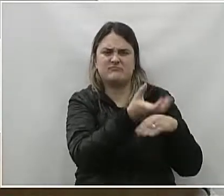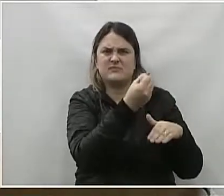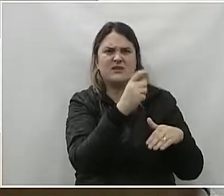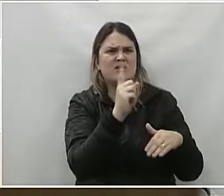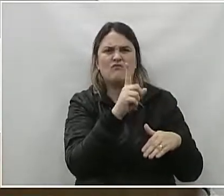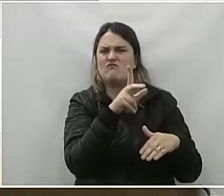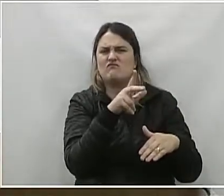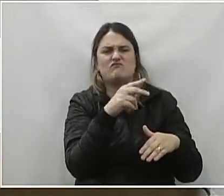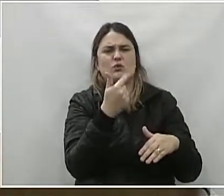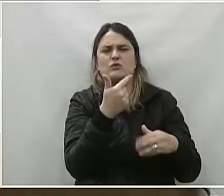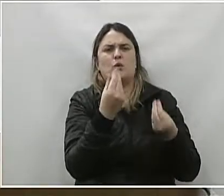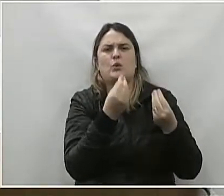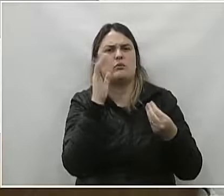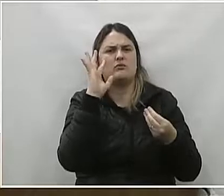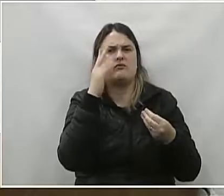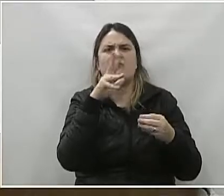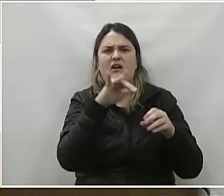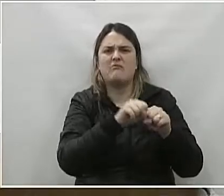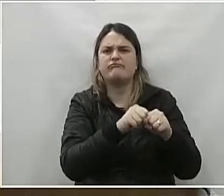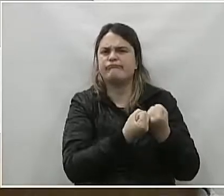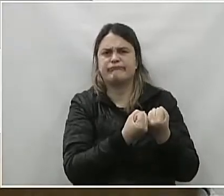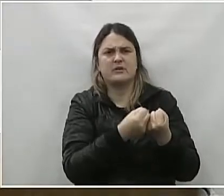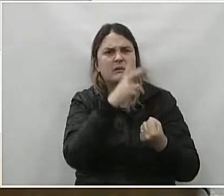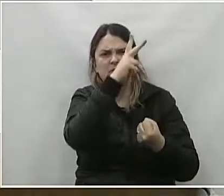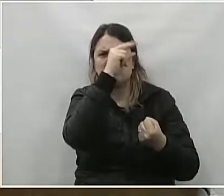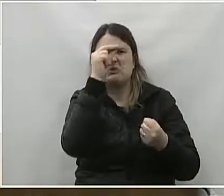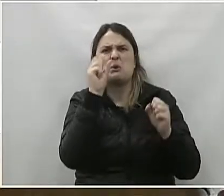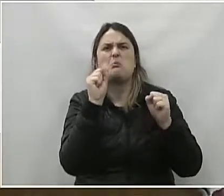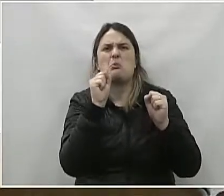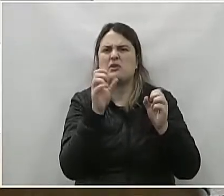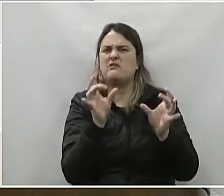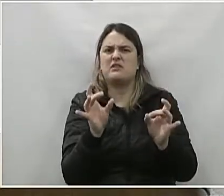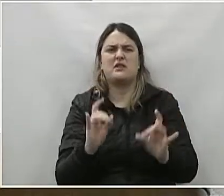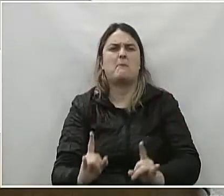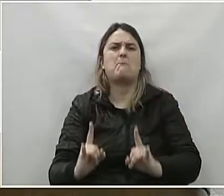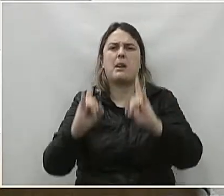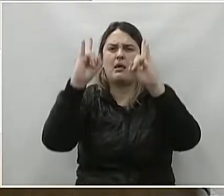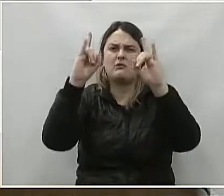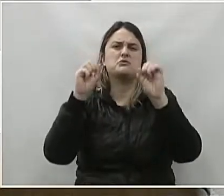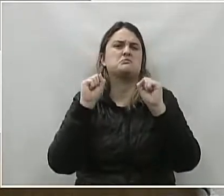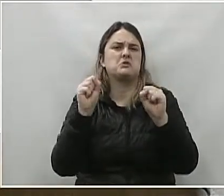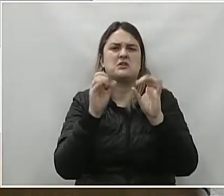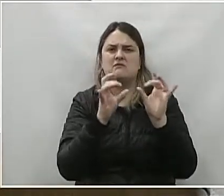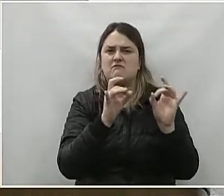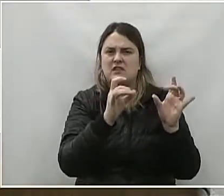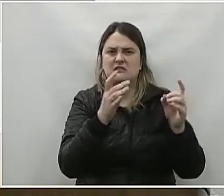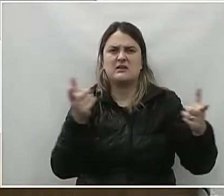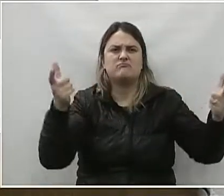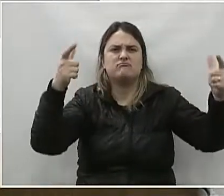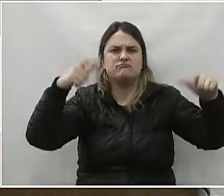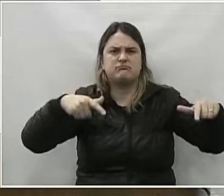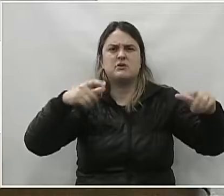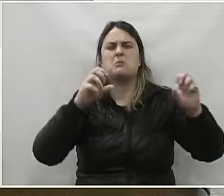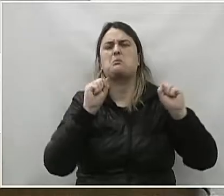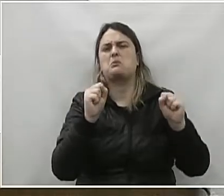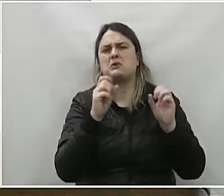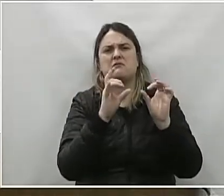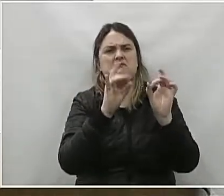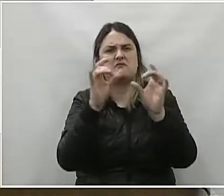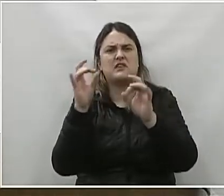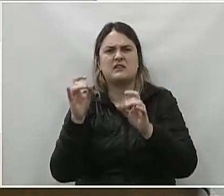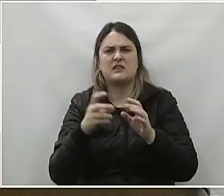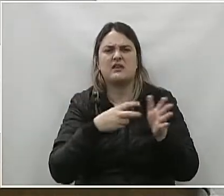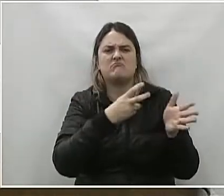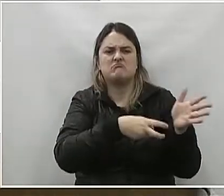Ele vai quebrar. A prefeitura pode vender o prédio da prefeitura, pode vender o estádio Antíoco Pereira, pode vender